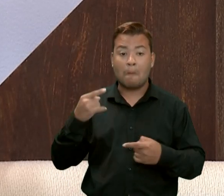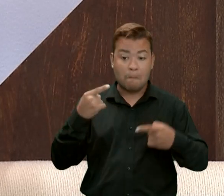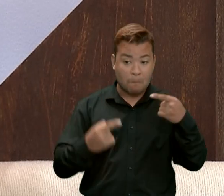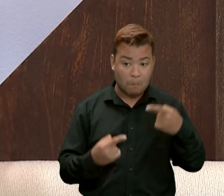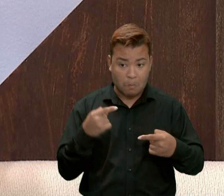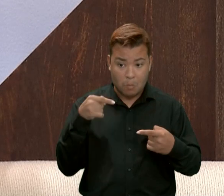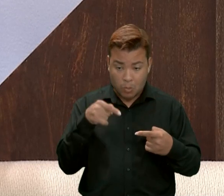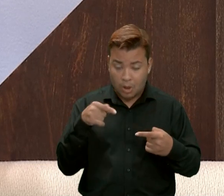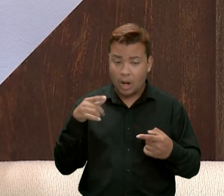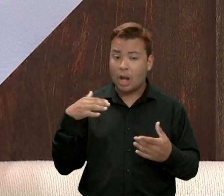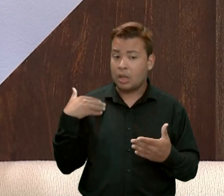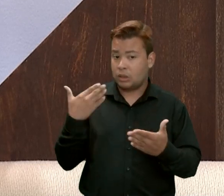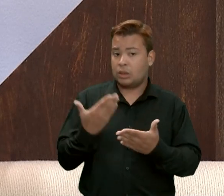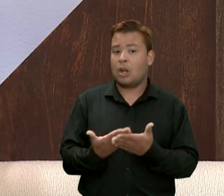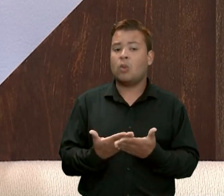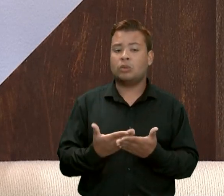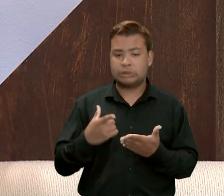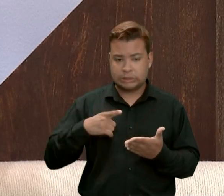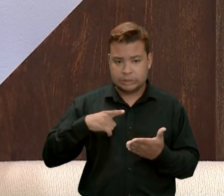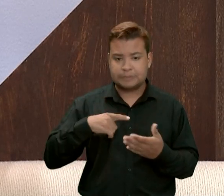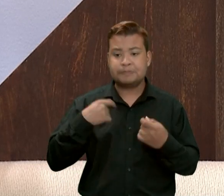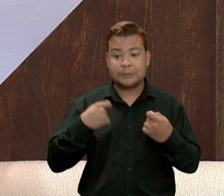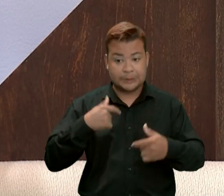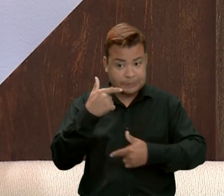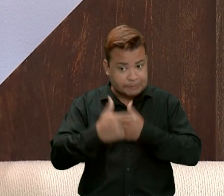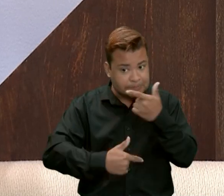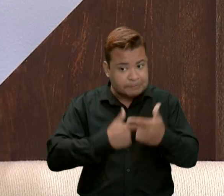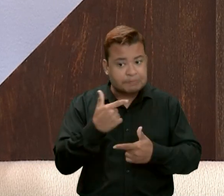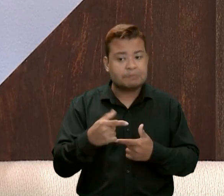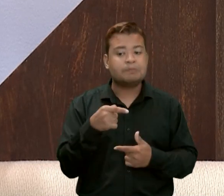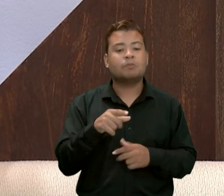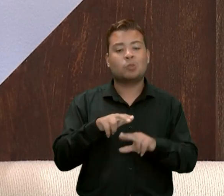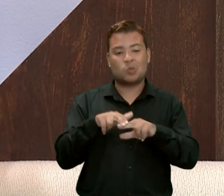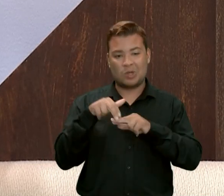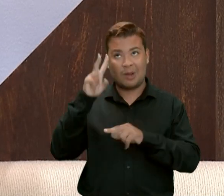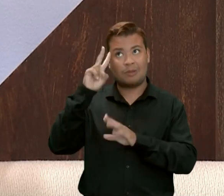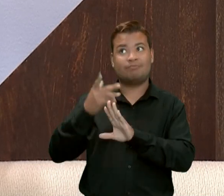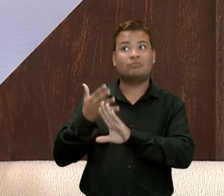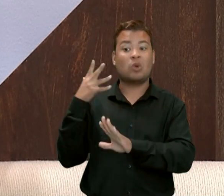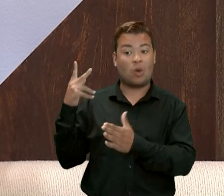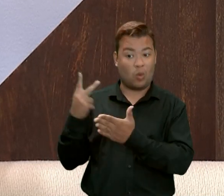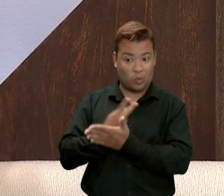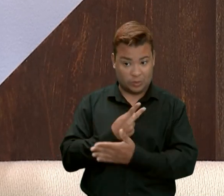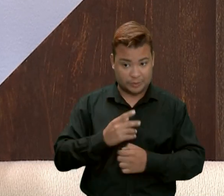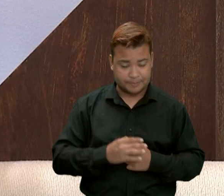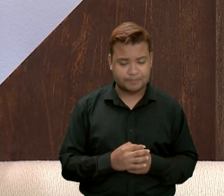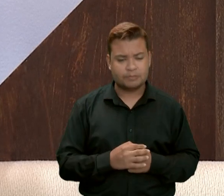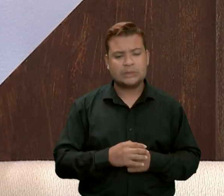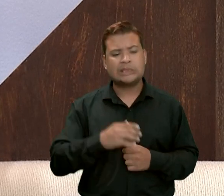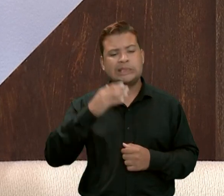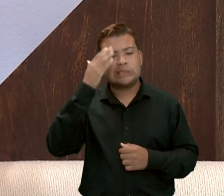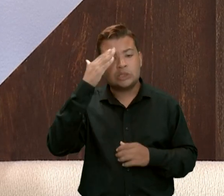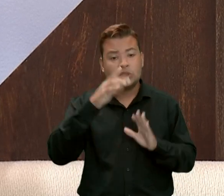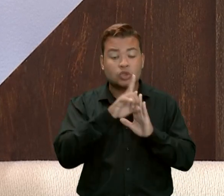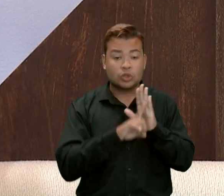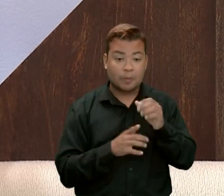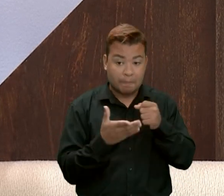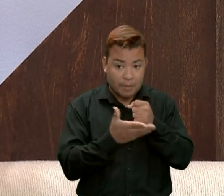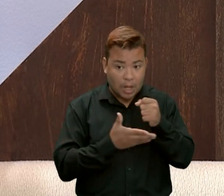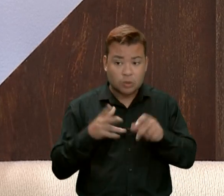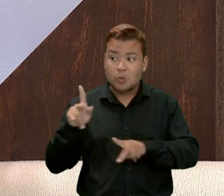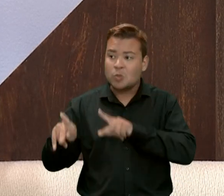histórico muito grande a se fazer. Então, até para se compreender direitos básicos, a população costuma ter uma